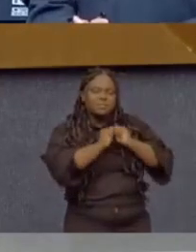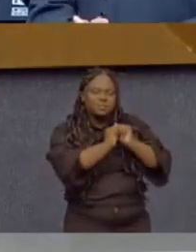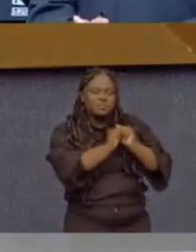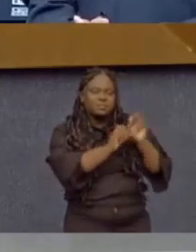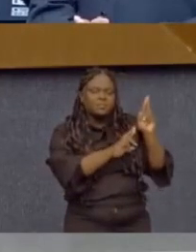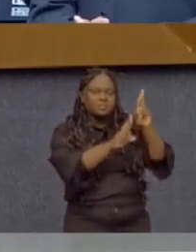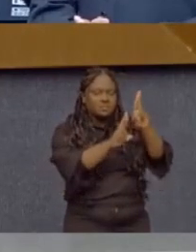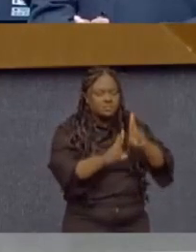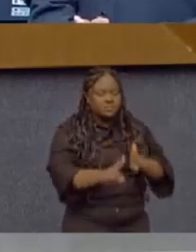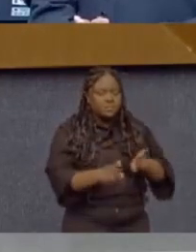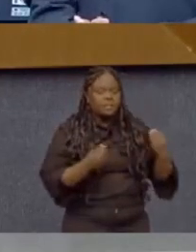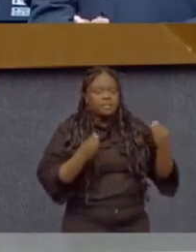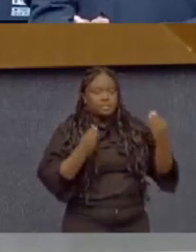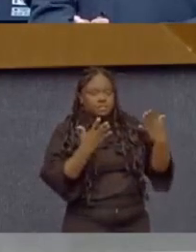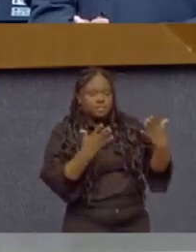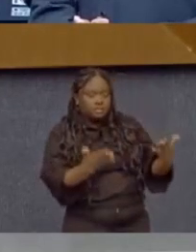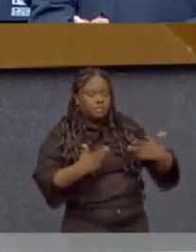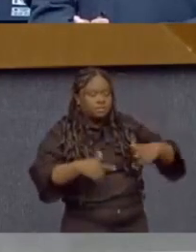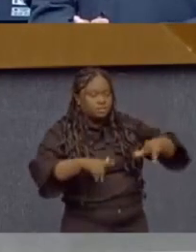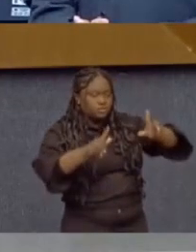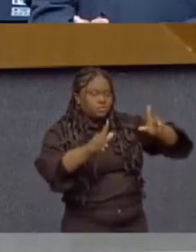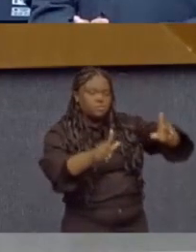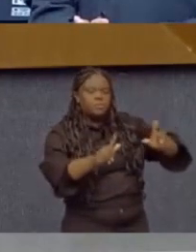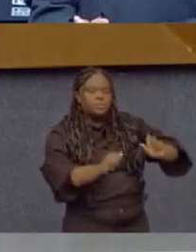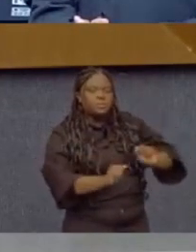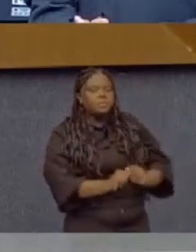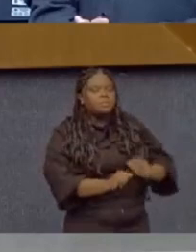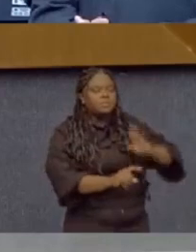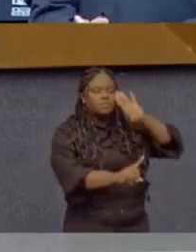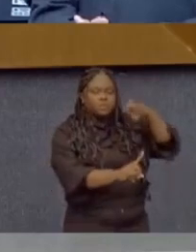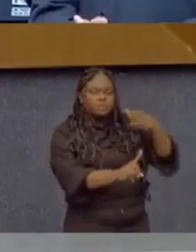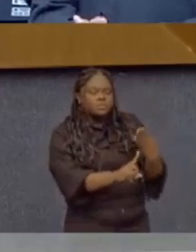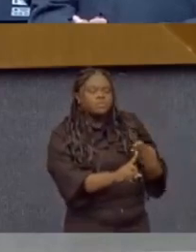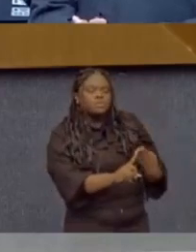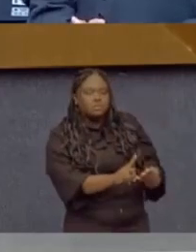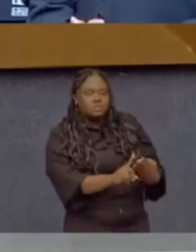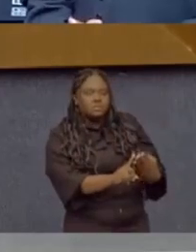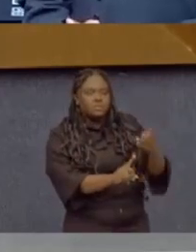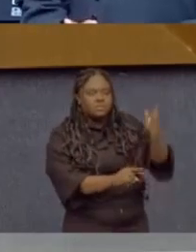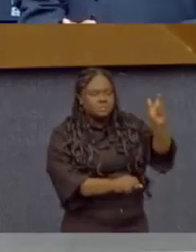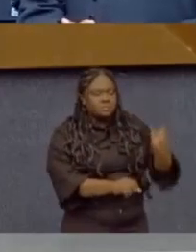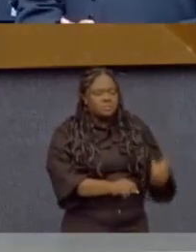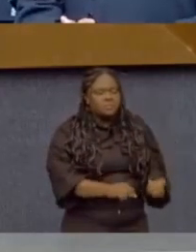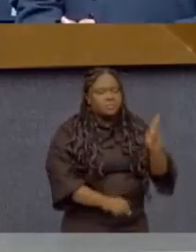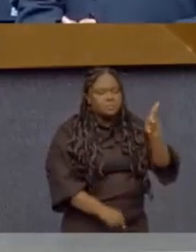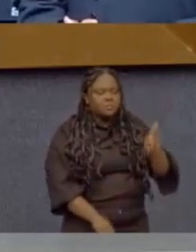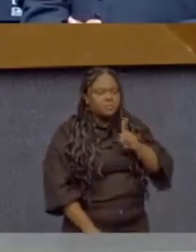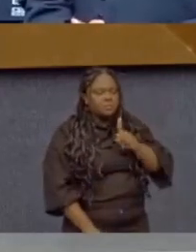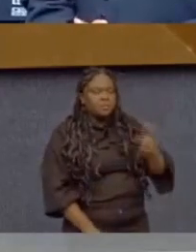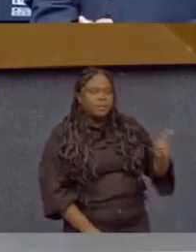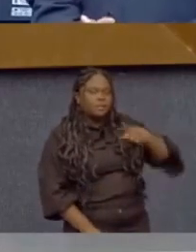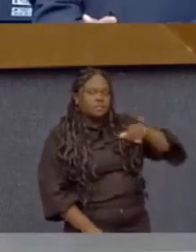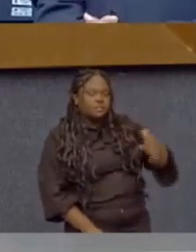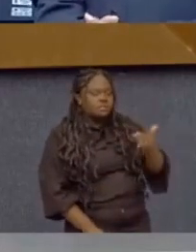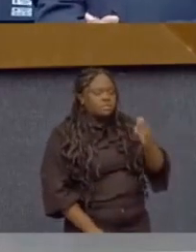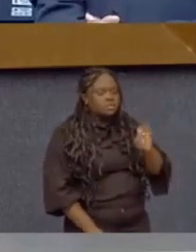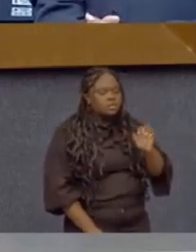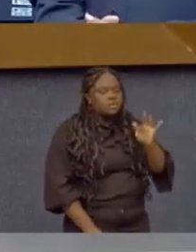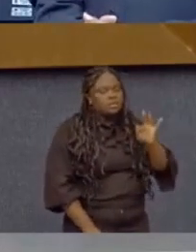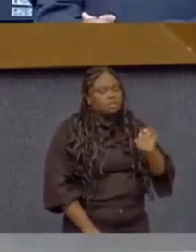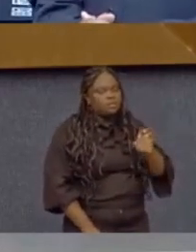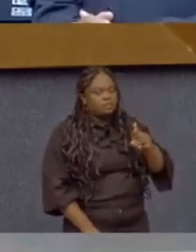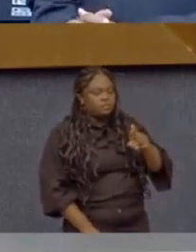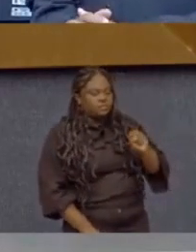Horizonte, por seus representantes, concede o presente diploma de honra ao mérito ao padre Jefferson Martins